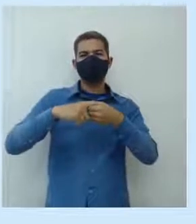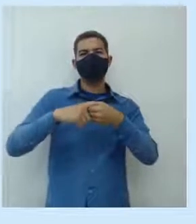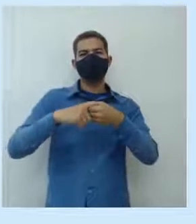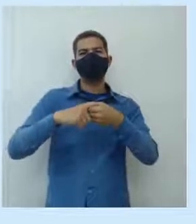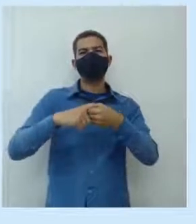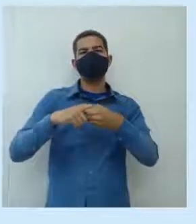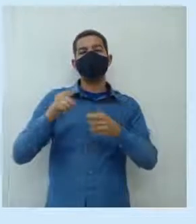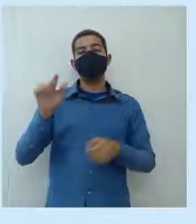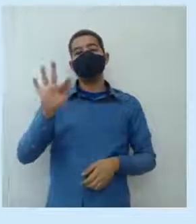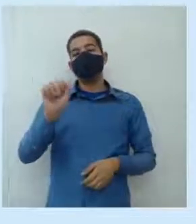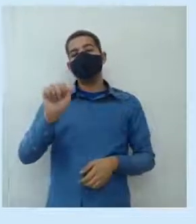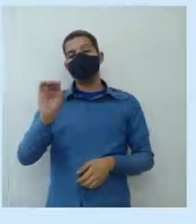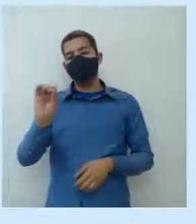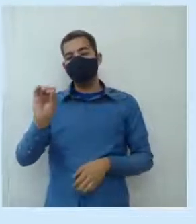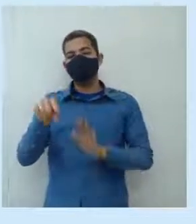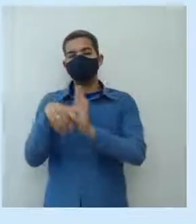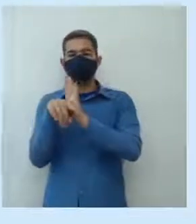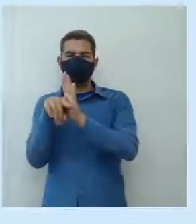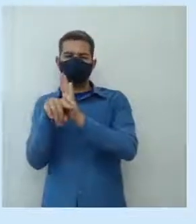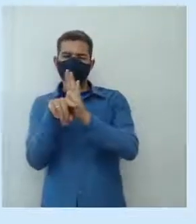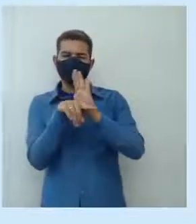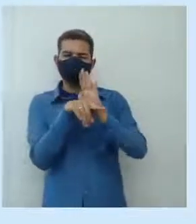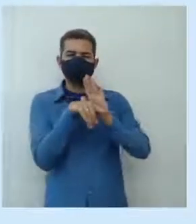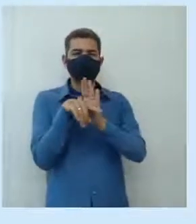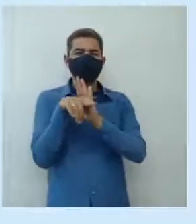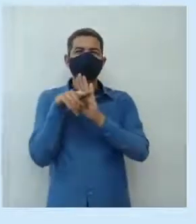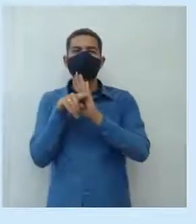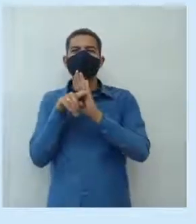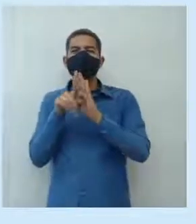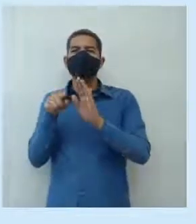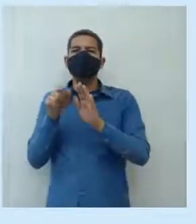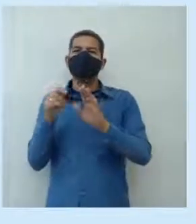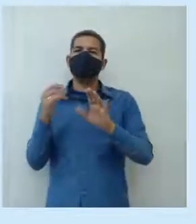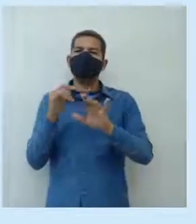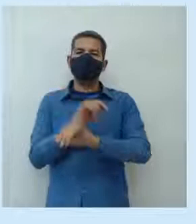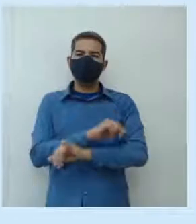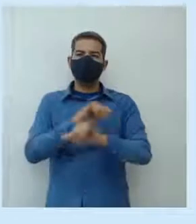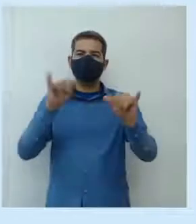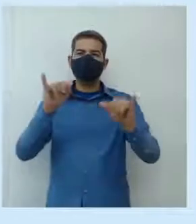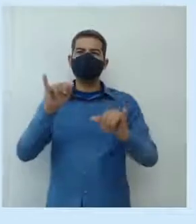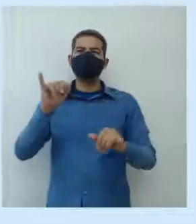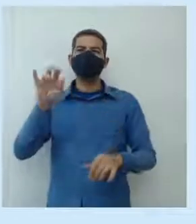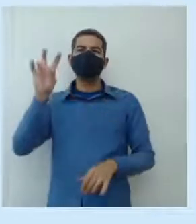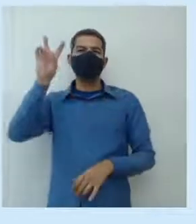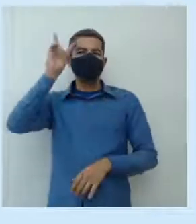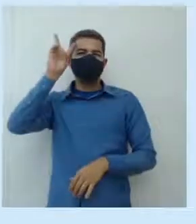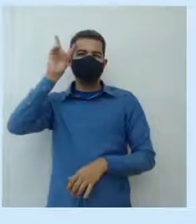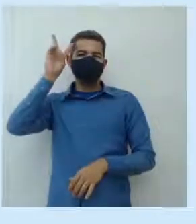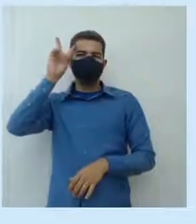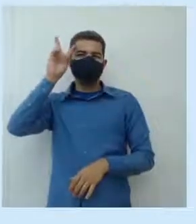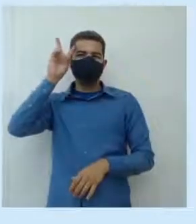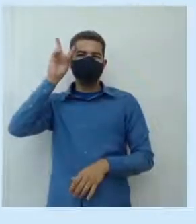questão da agricultura, ele foi divulgado aí na segunda-feira 15,